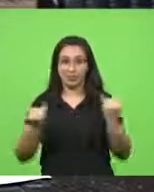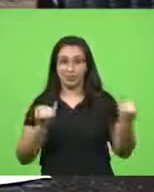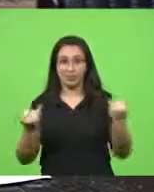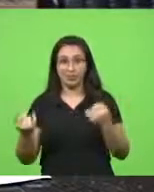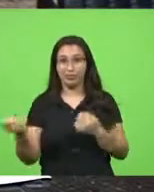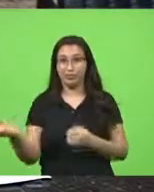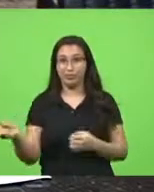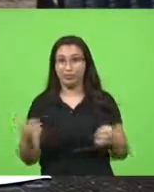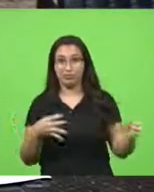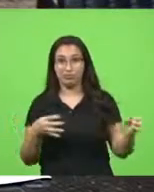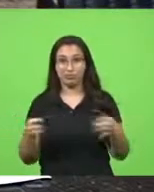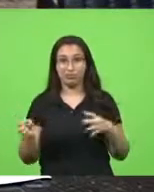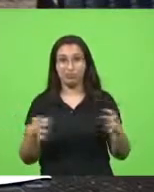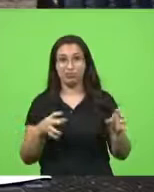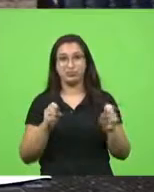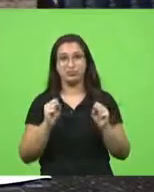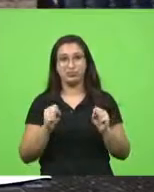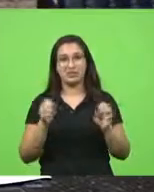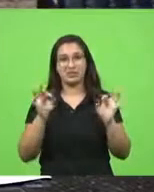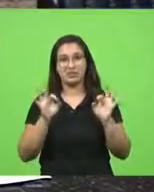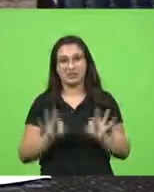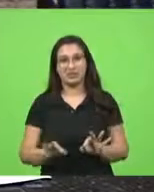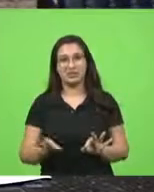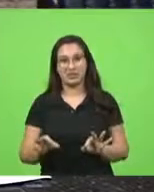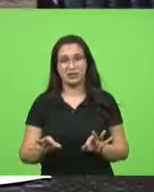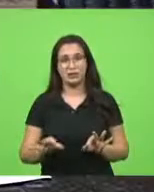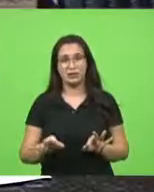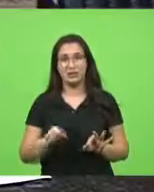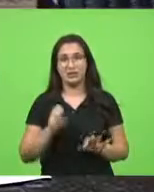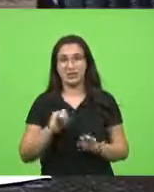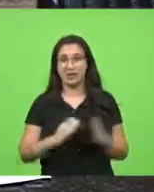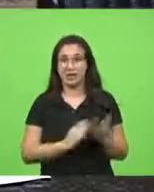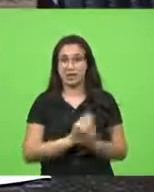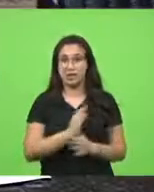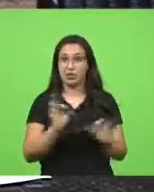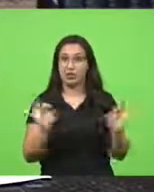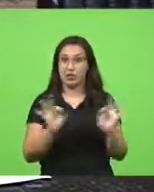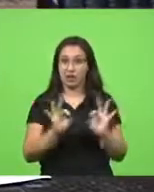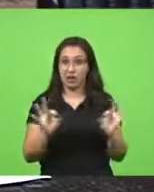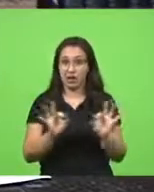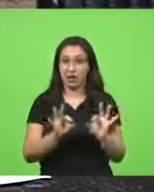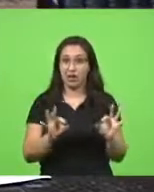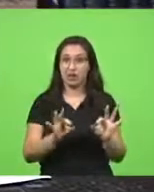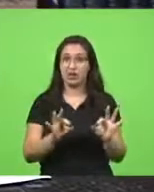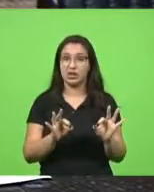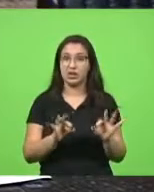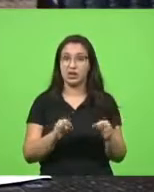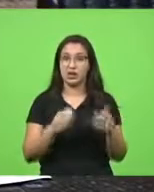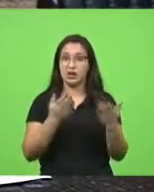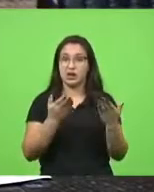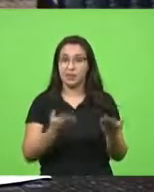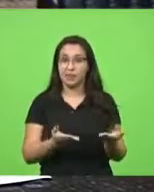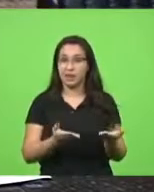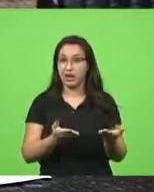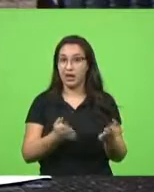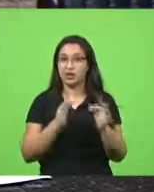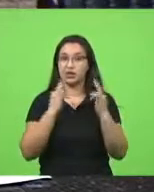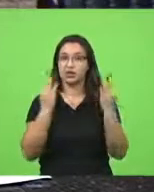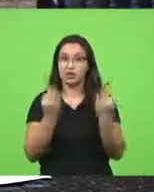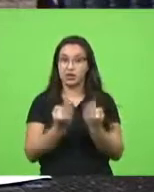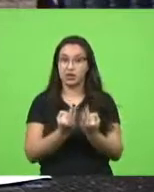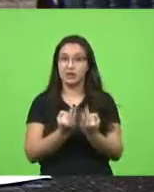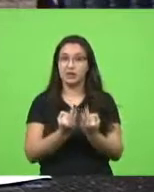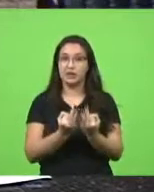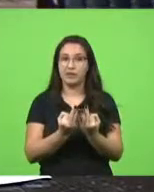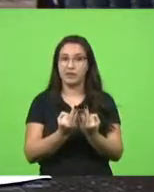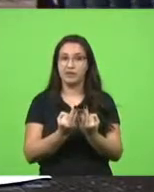continuarão a chegar até mim. Enquanto nós não aprovarmos o projeto que regulamenta a educação domiciliar, essas famílias ainda